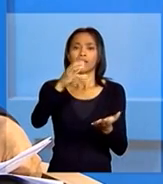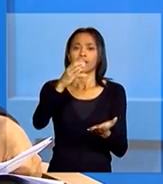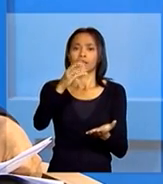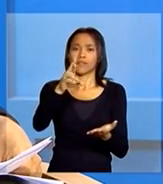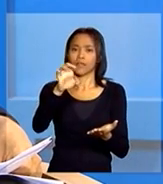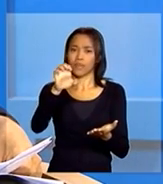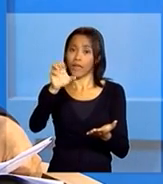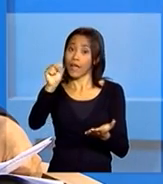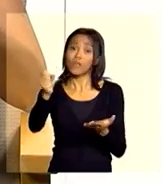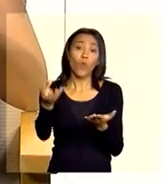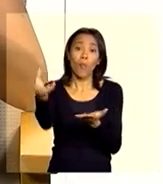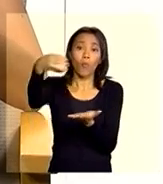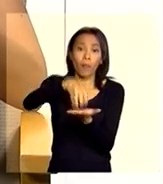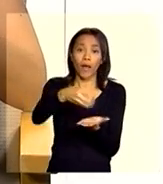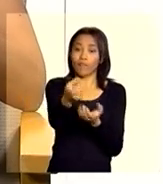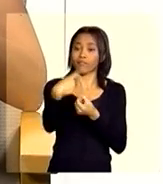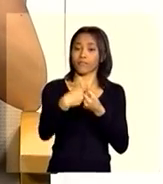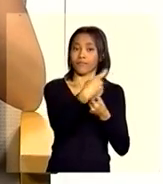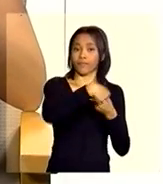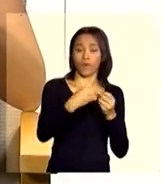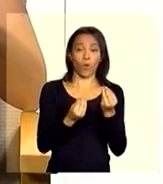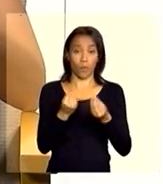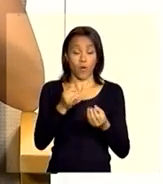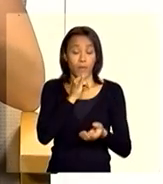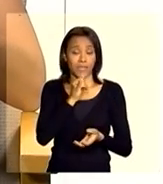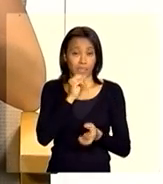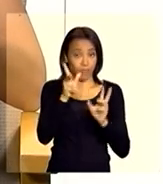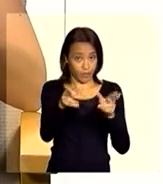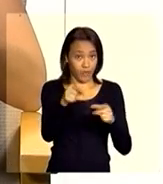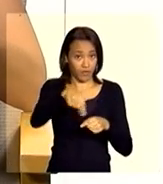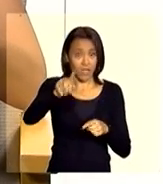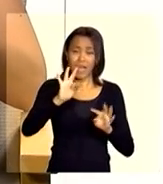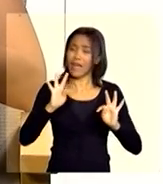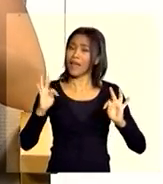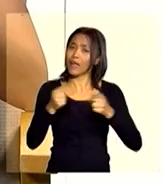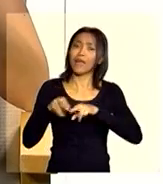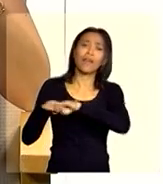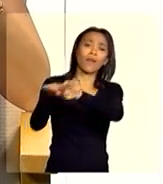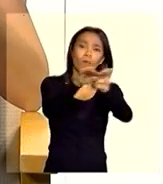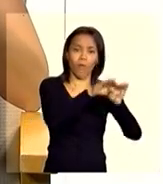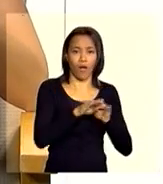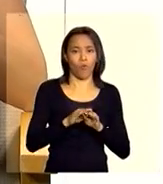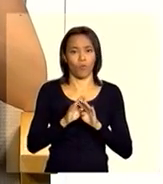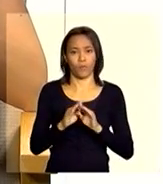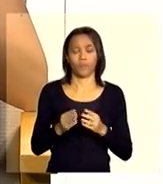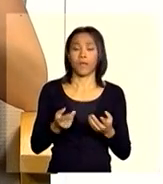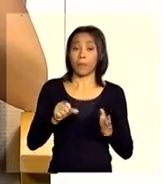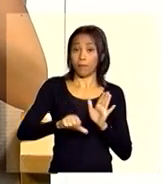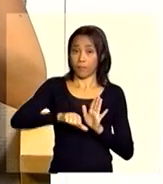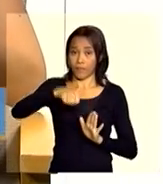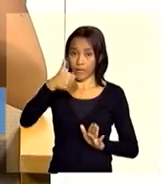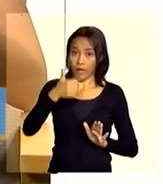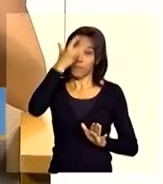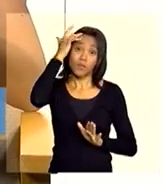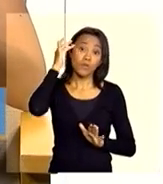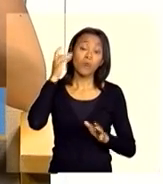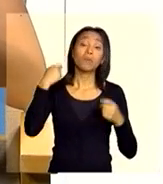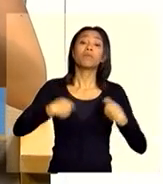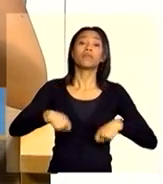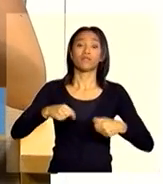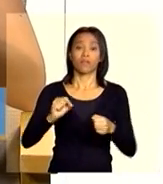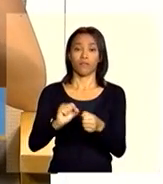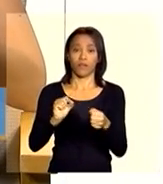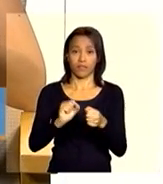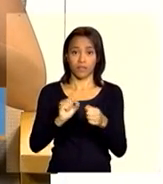eu vou dar um exemplo do órgão gestor que é o mesmo funcionamento para todos os outros tá então primeiramente a pessoa precisa que você quer